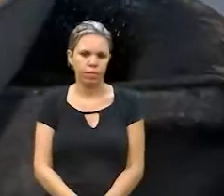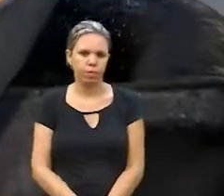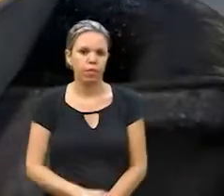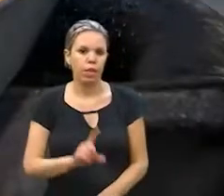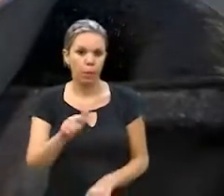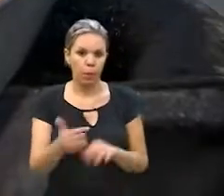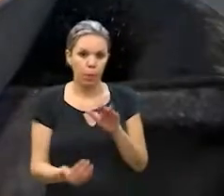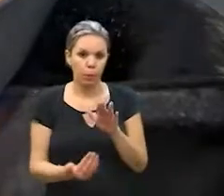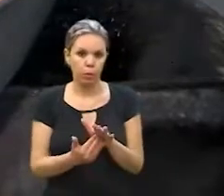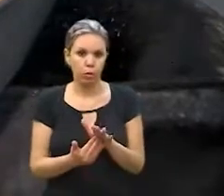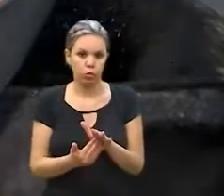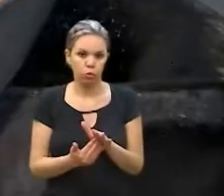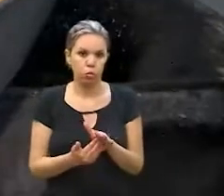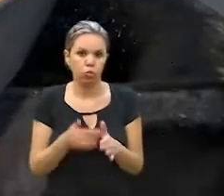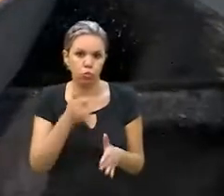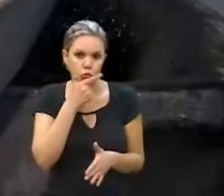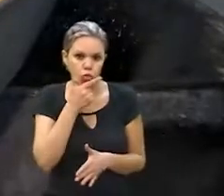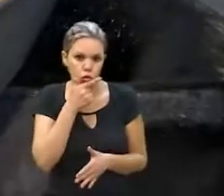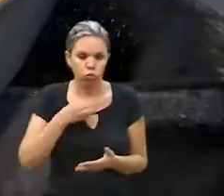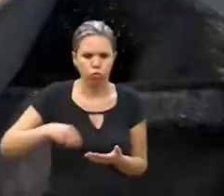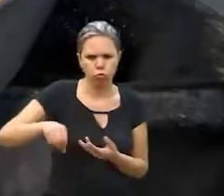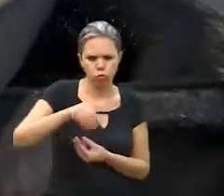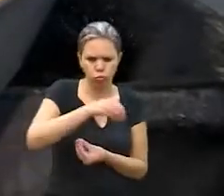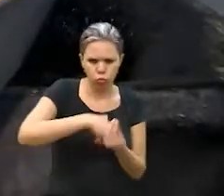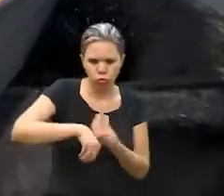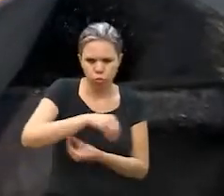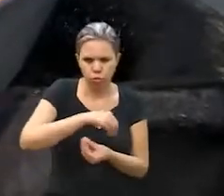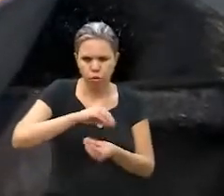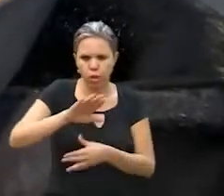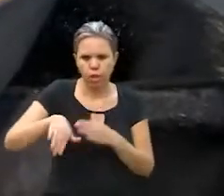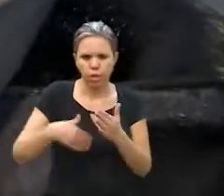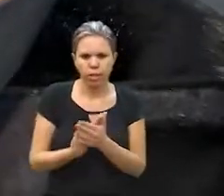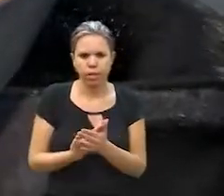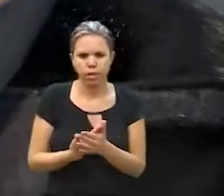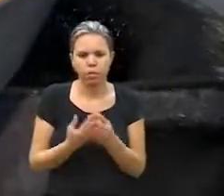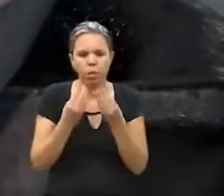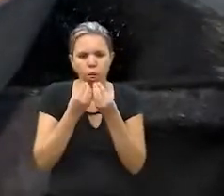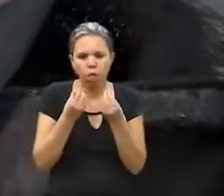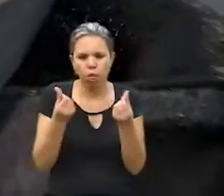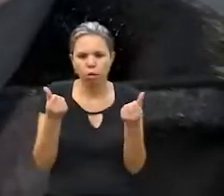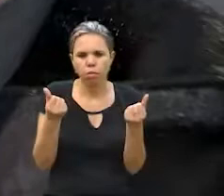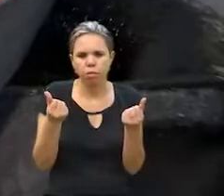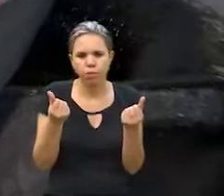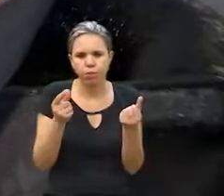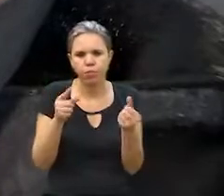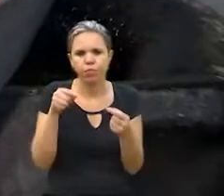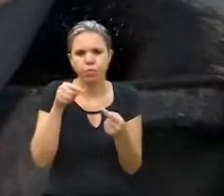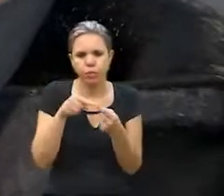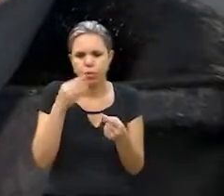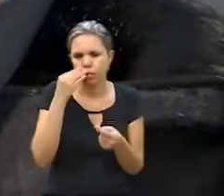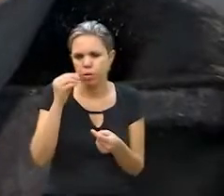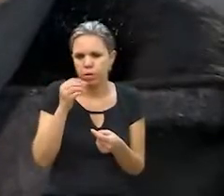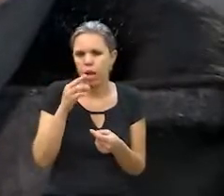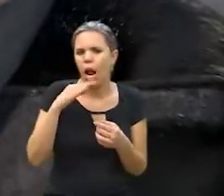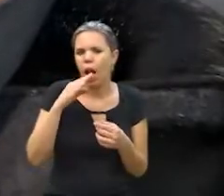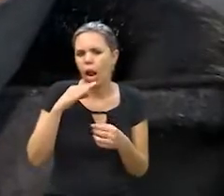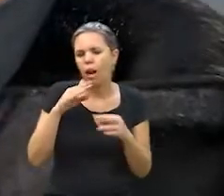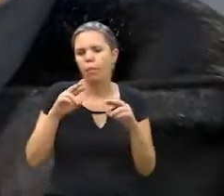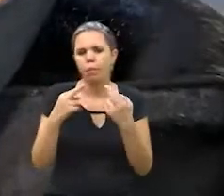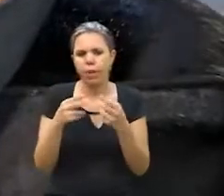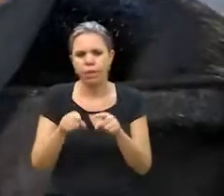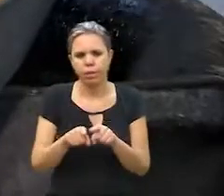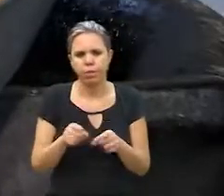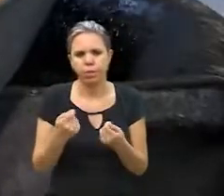Por último, o parmesão. Misture tudo até ficar bem cremoso e acerte o sal e a pimenta se